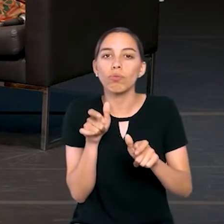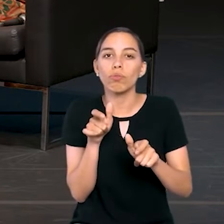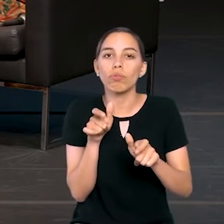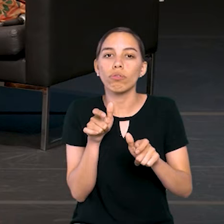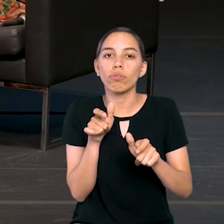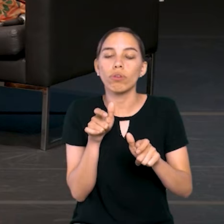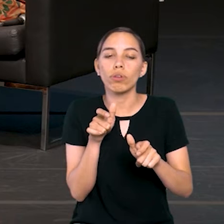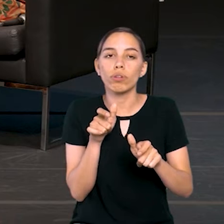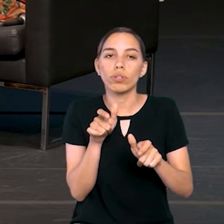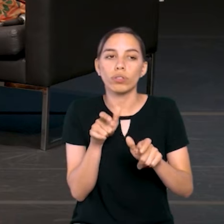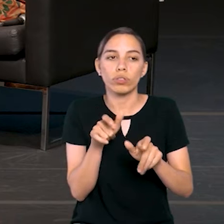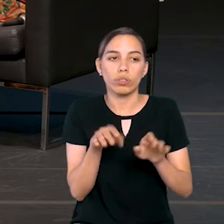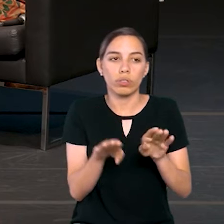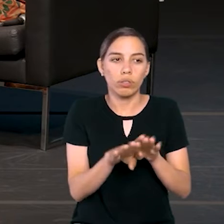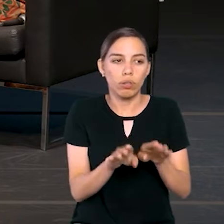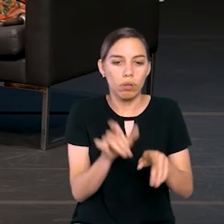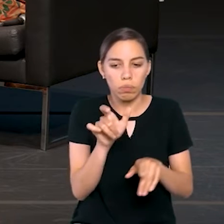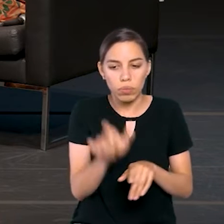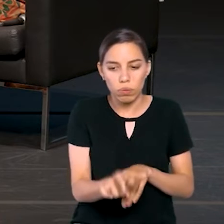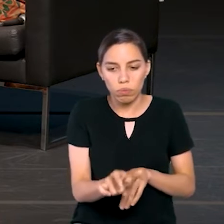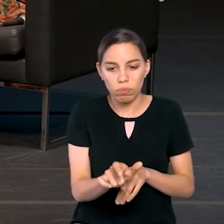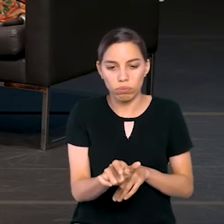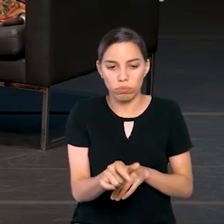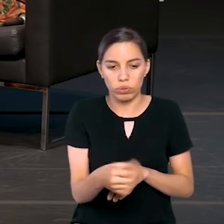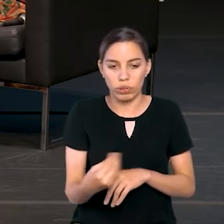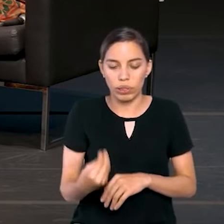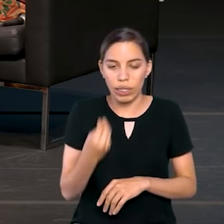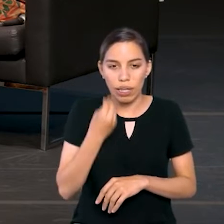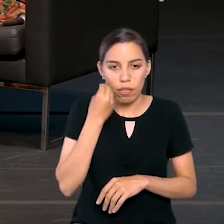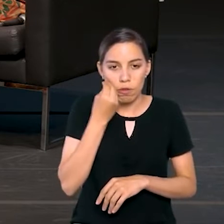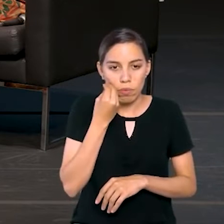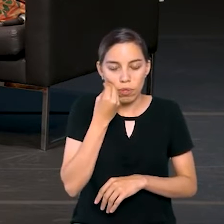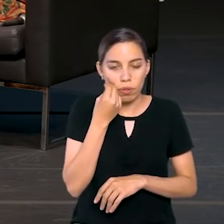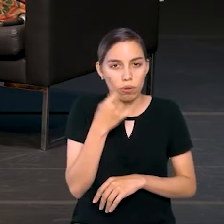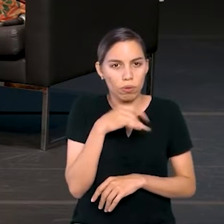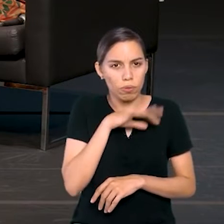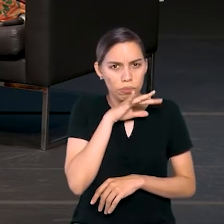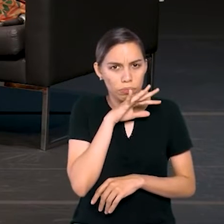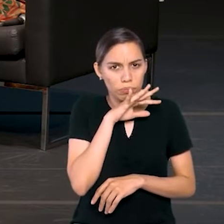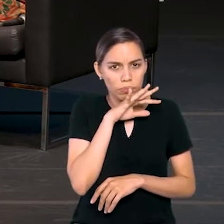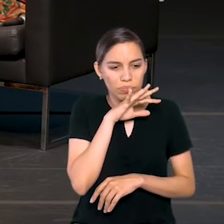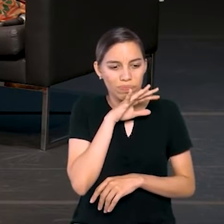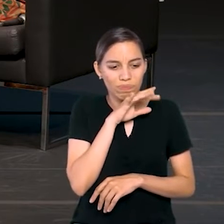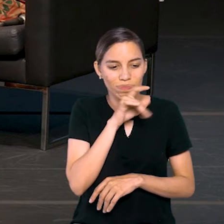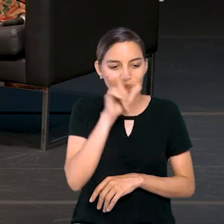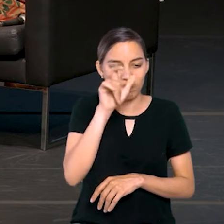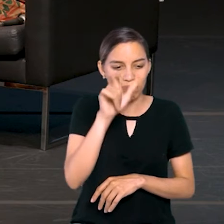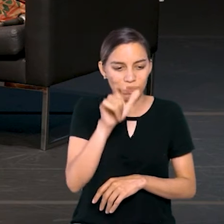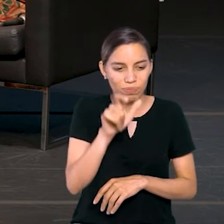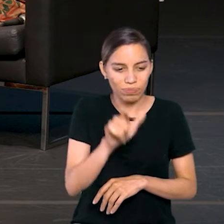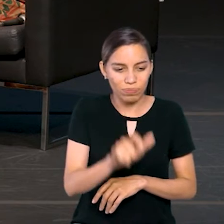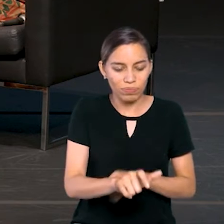muito traumáticas e que eram também